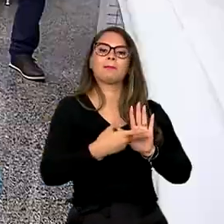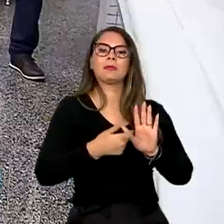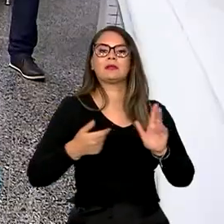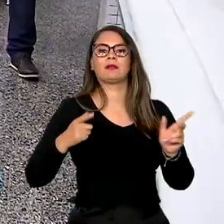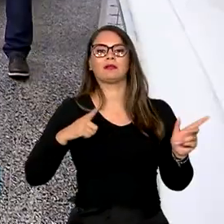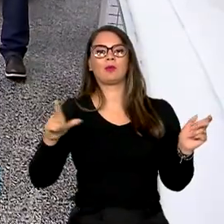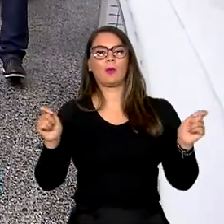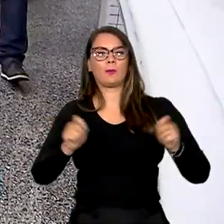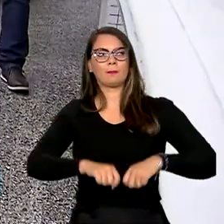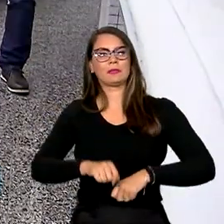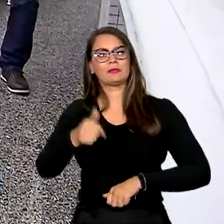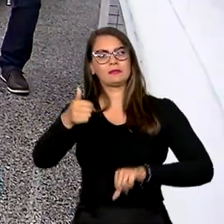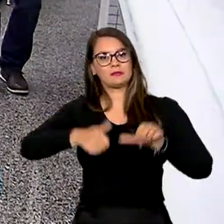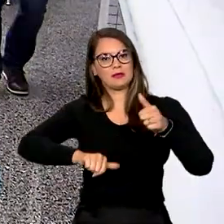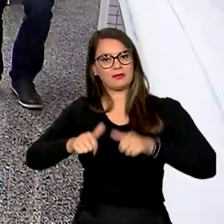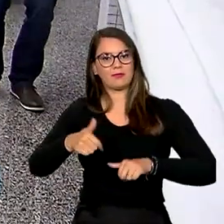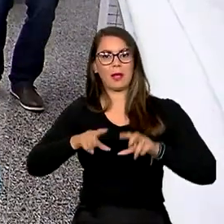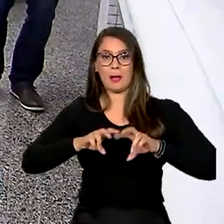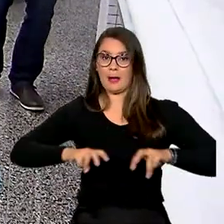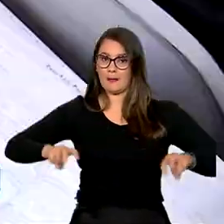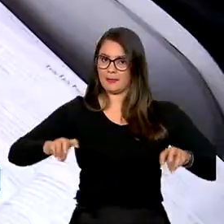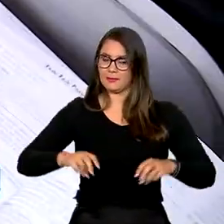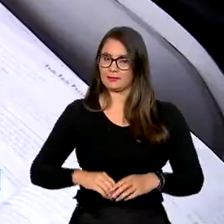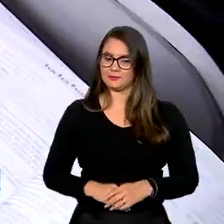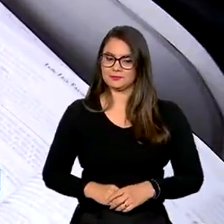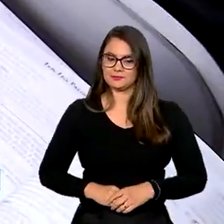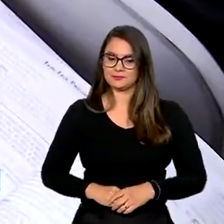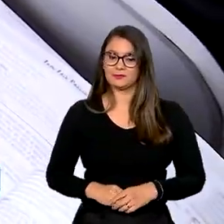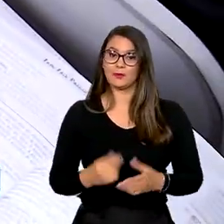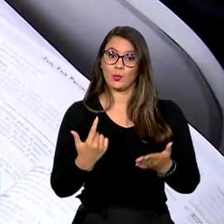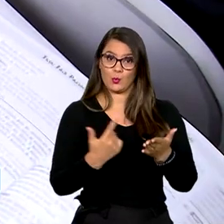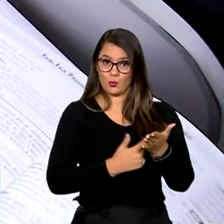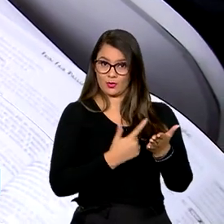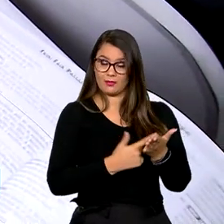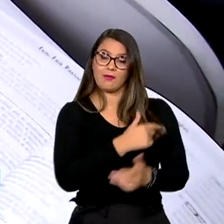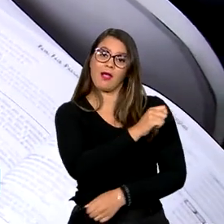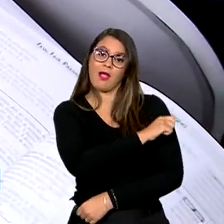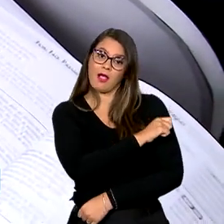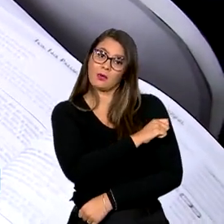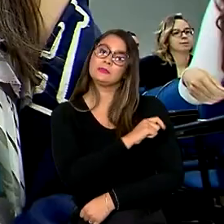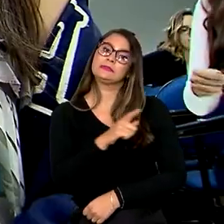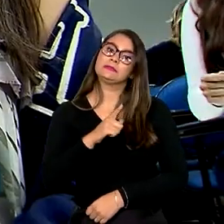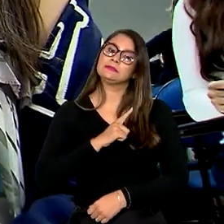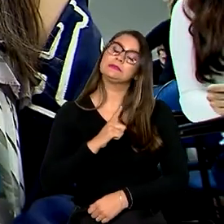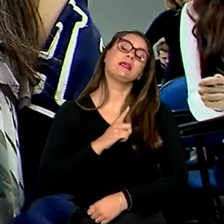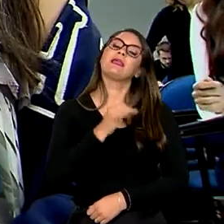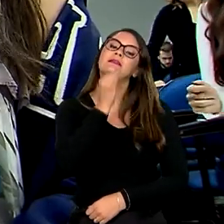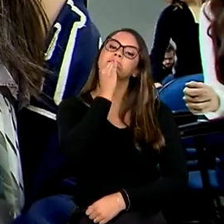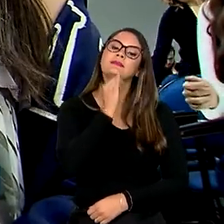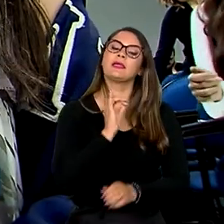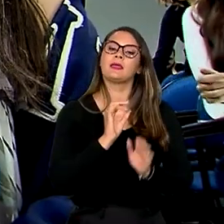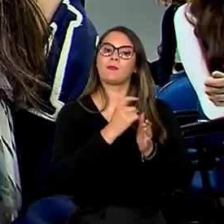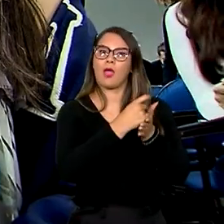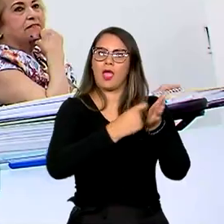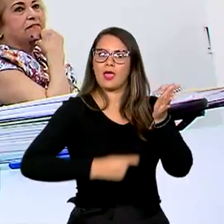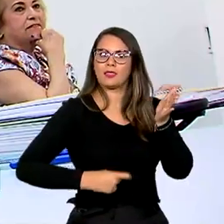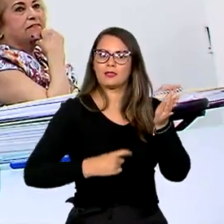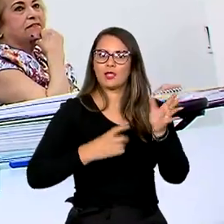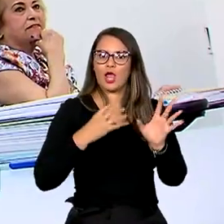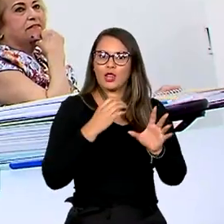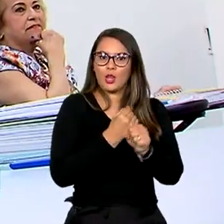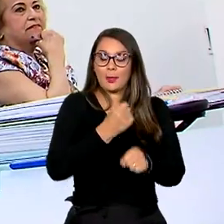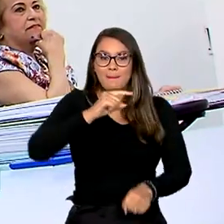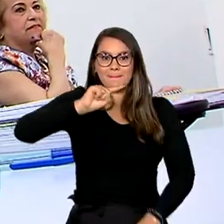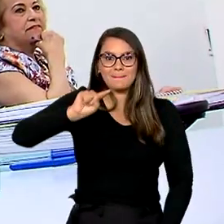competências serão avaliadas pela banca examinadora com essa cartilha o aluno também terá exemplos de redações nota 1000